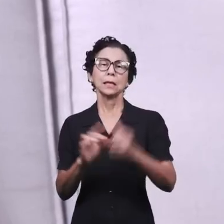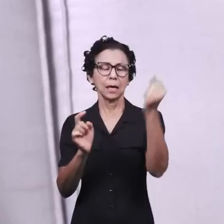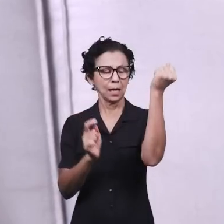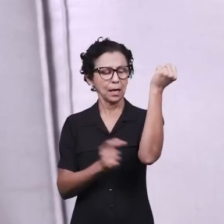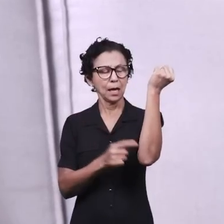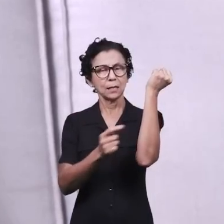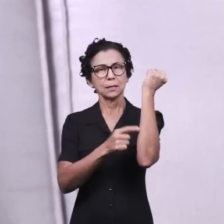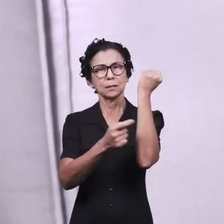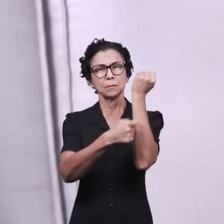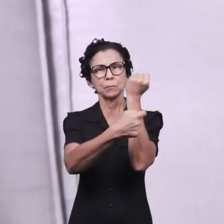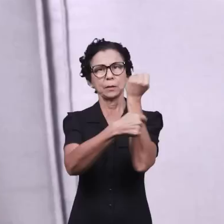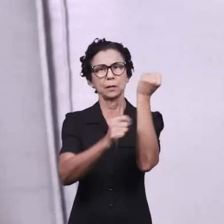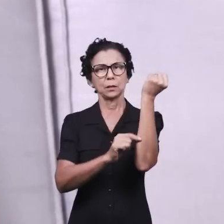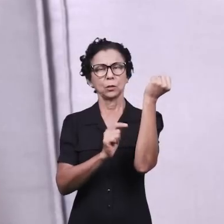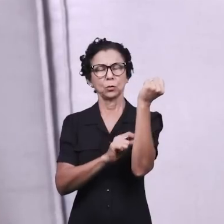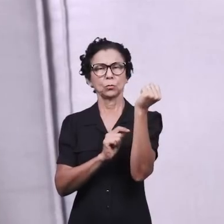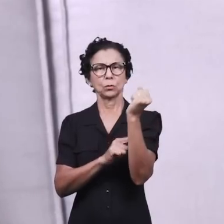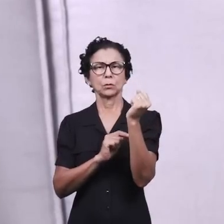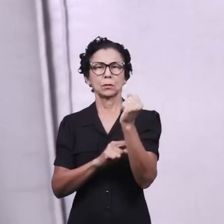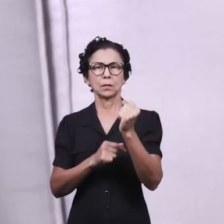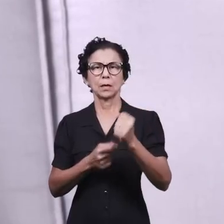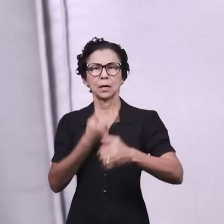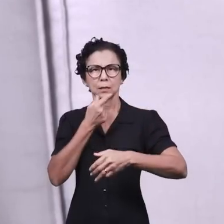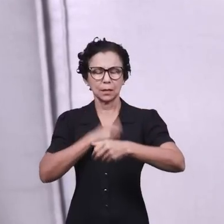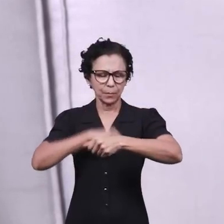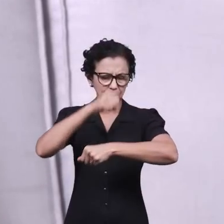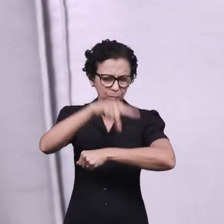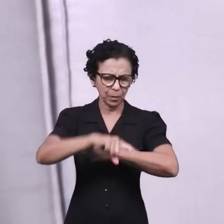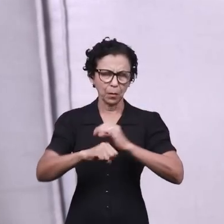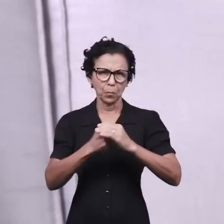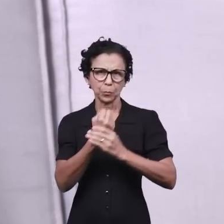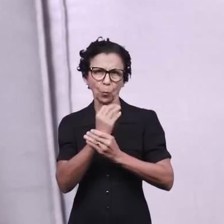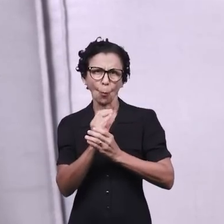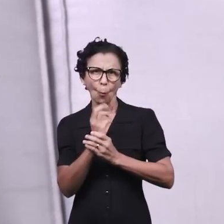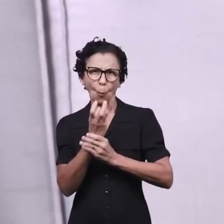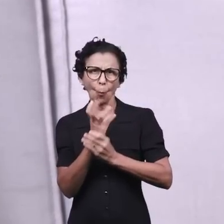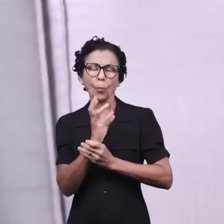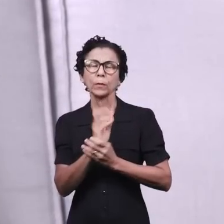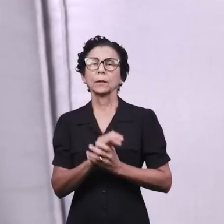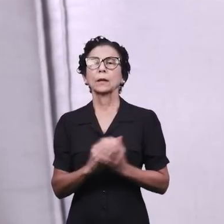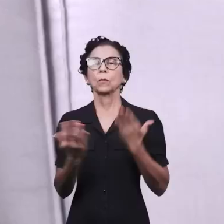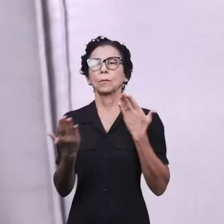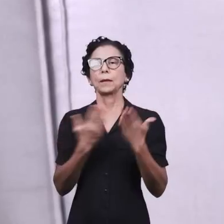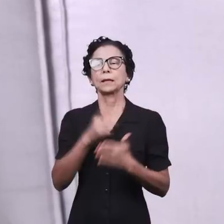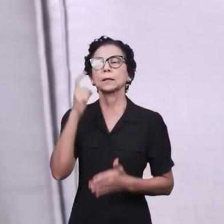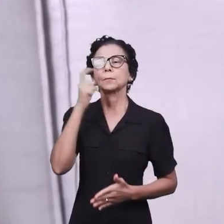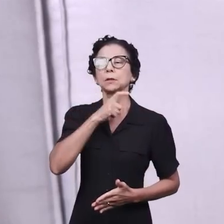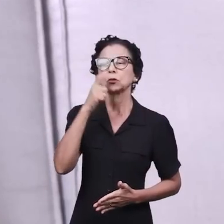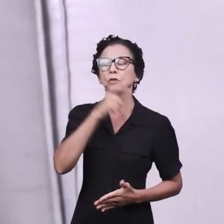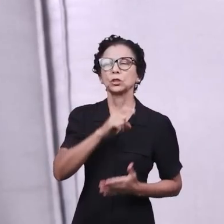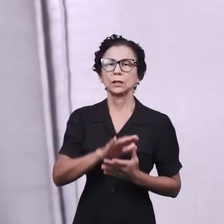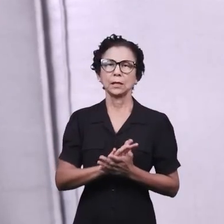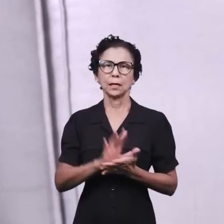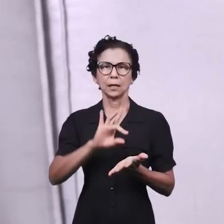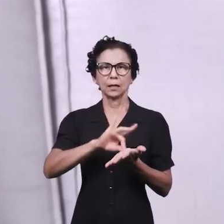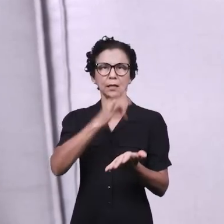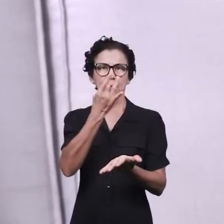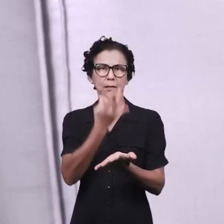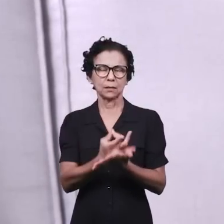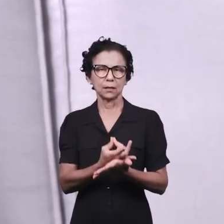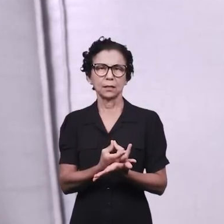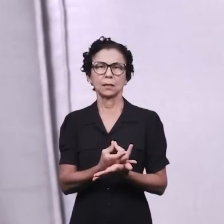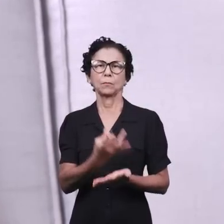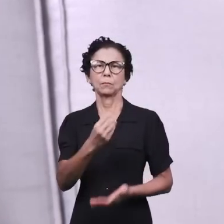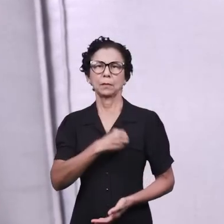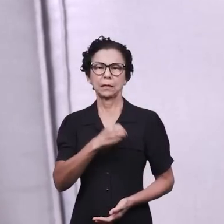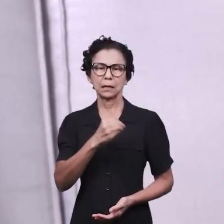os espinhos também cresceram, porque os espinhos falam da mentira, falam do pecado, falam daquilo que aqueles que ensinam heresias, ensinam aquilo